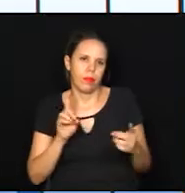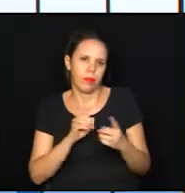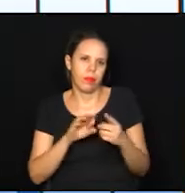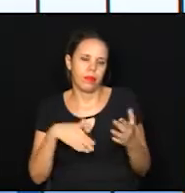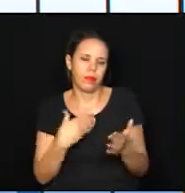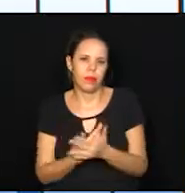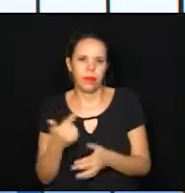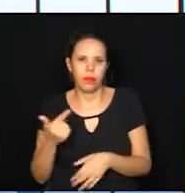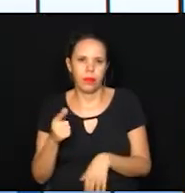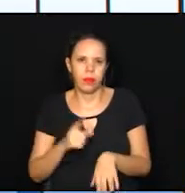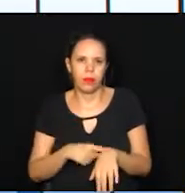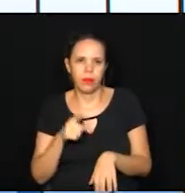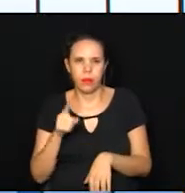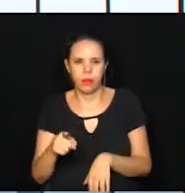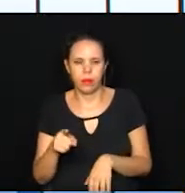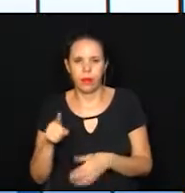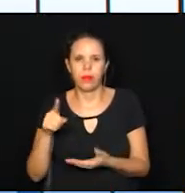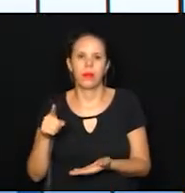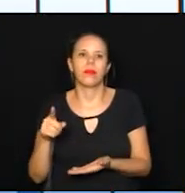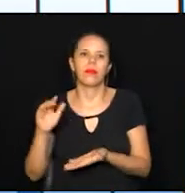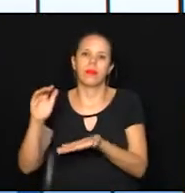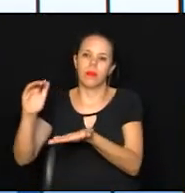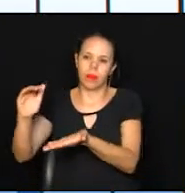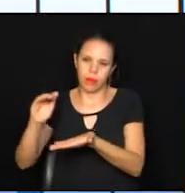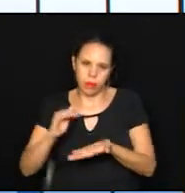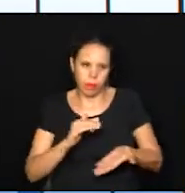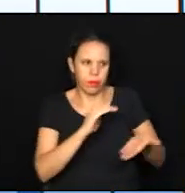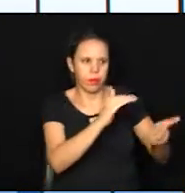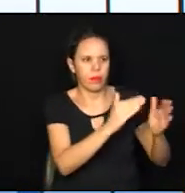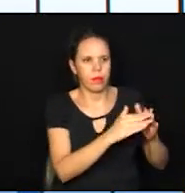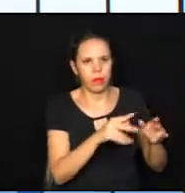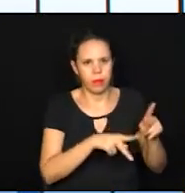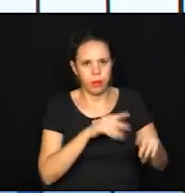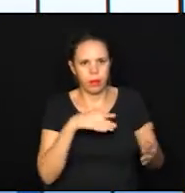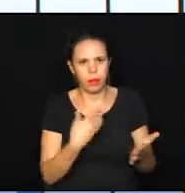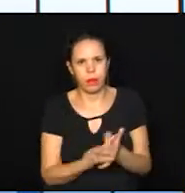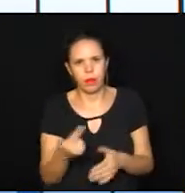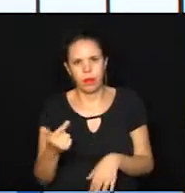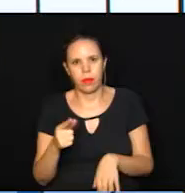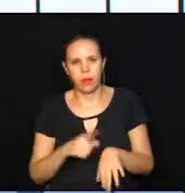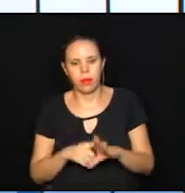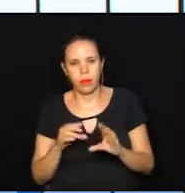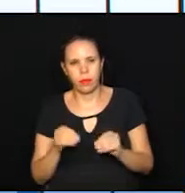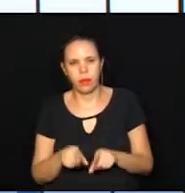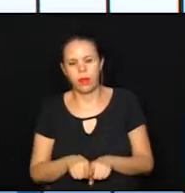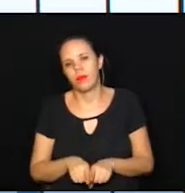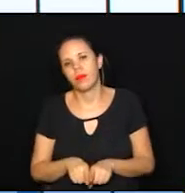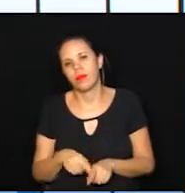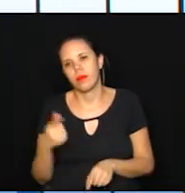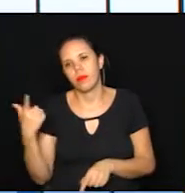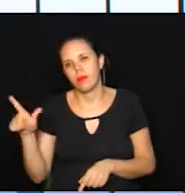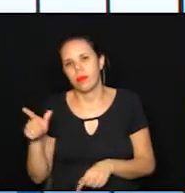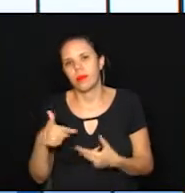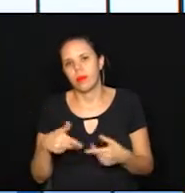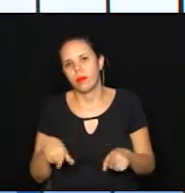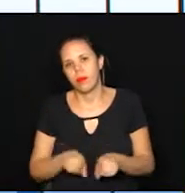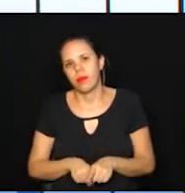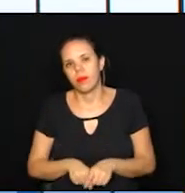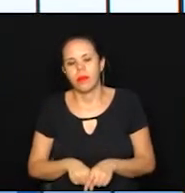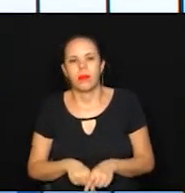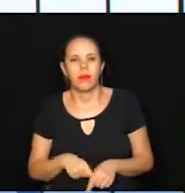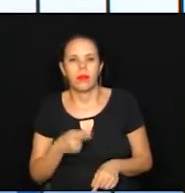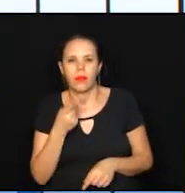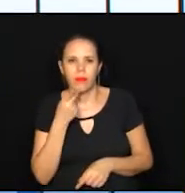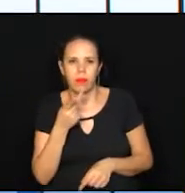às 22 horas. Então, o delivery pode ser feito até às 22 horas. Idem para os outros locais